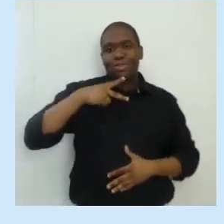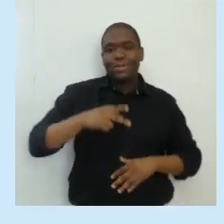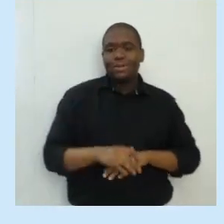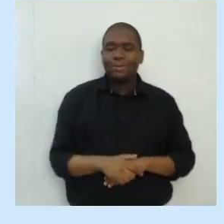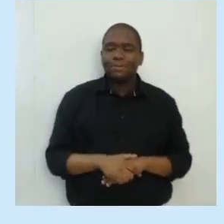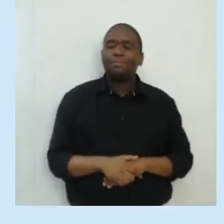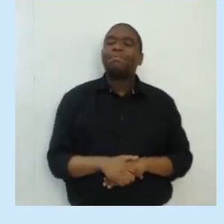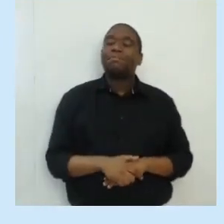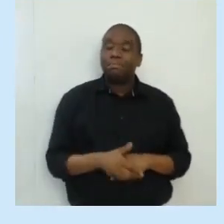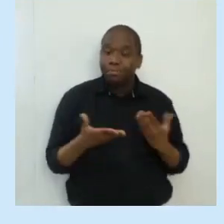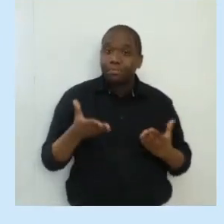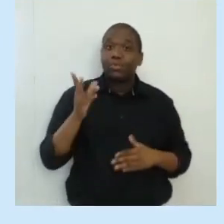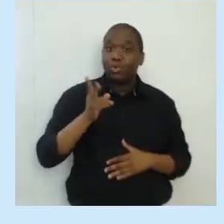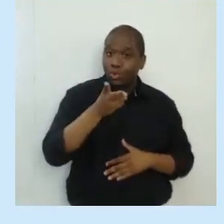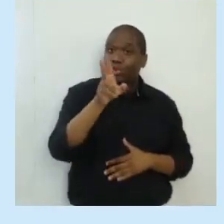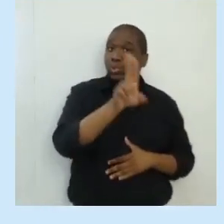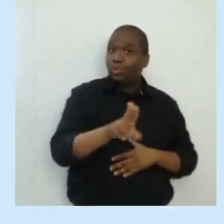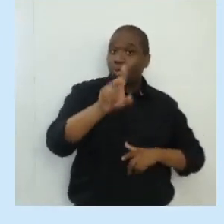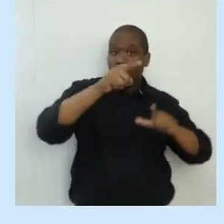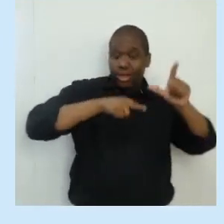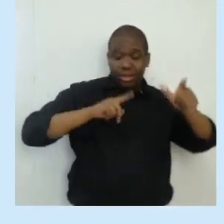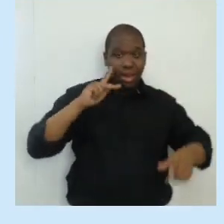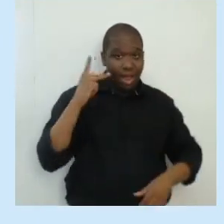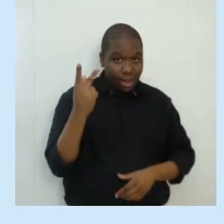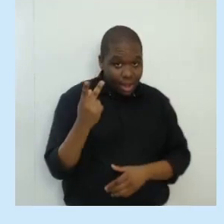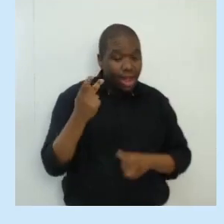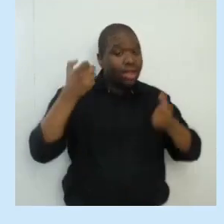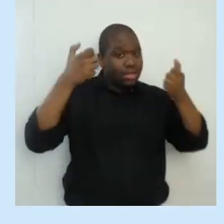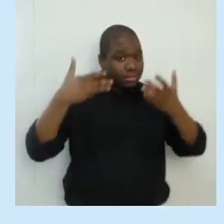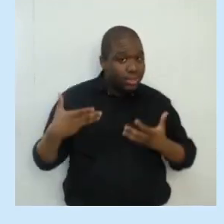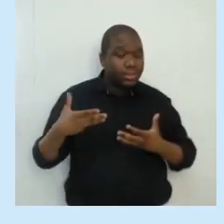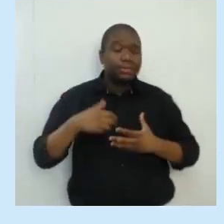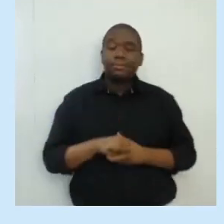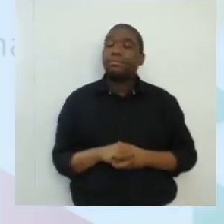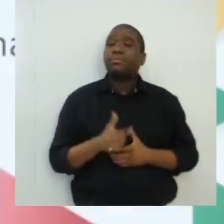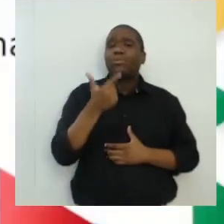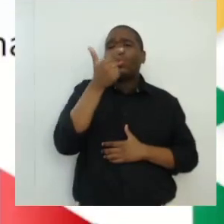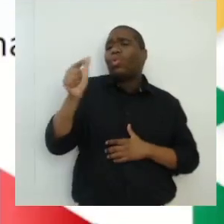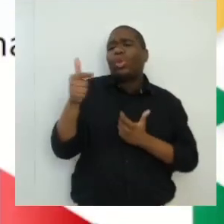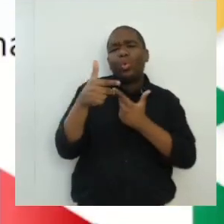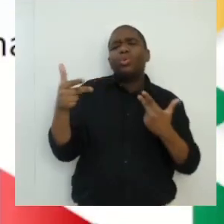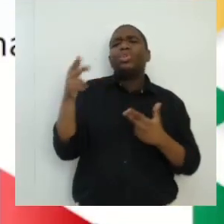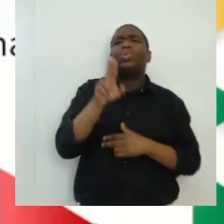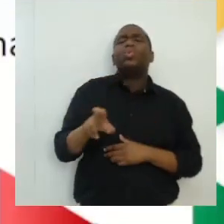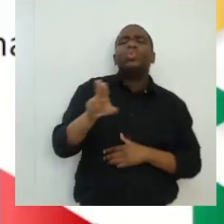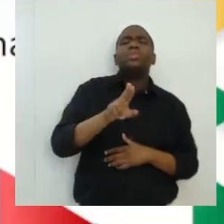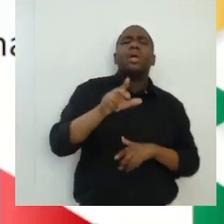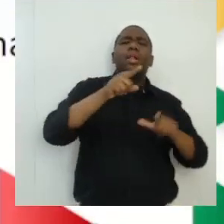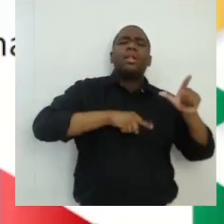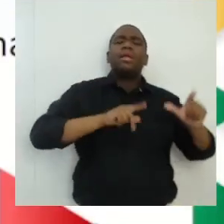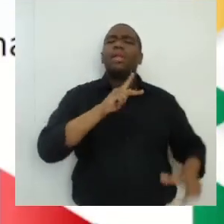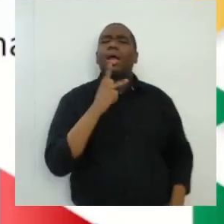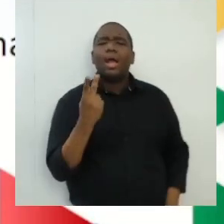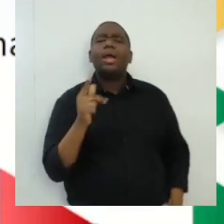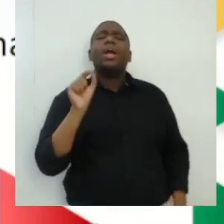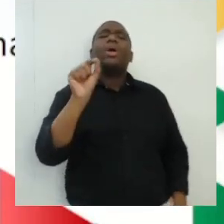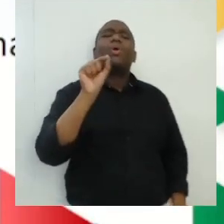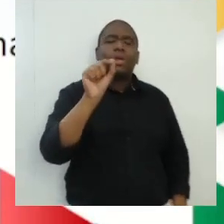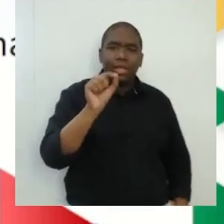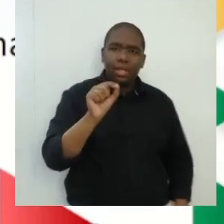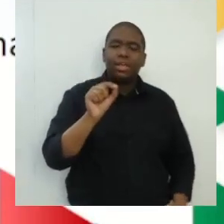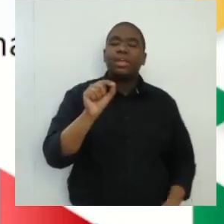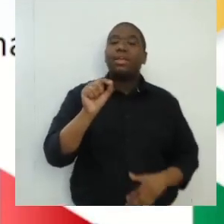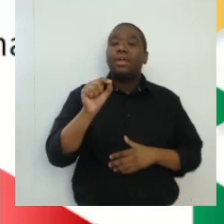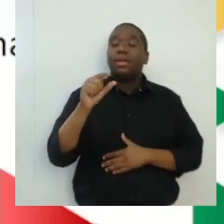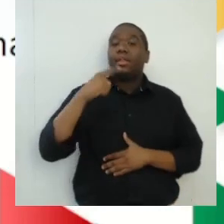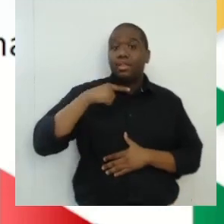Dando continuidade ao uso do H, outra utilização para a letra H, além dessas interjeições, é